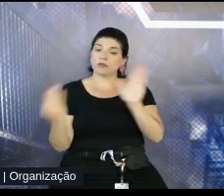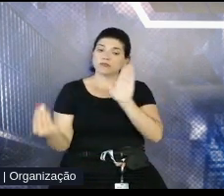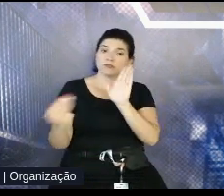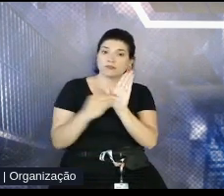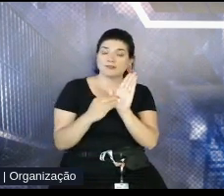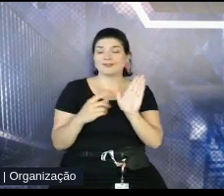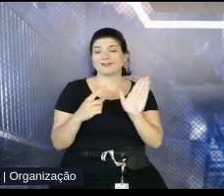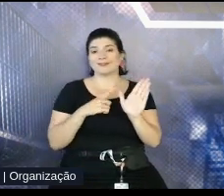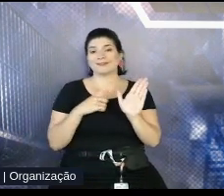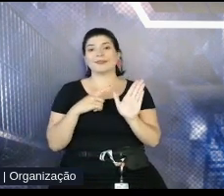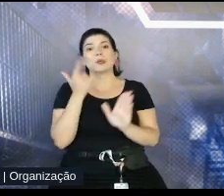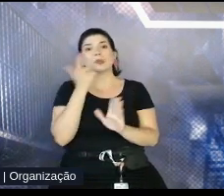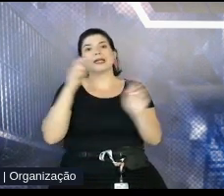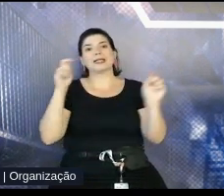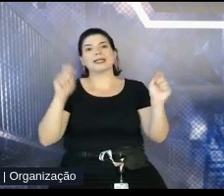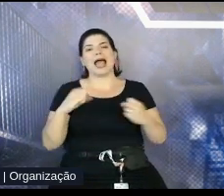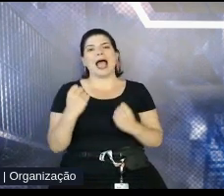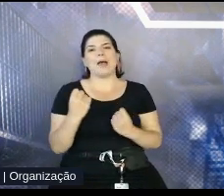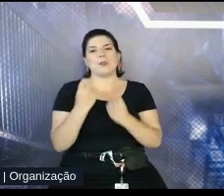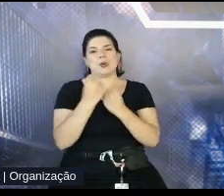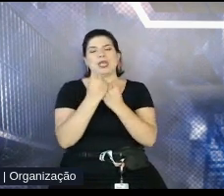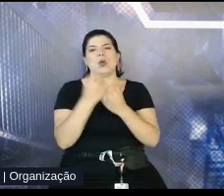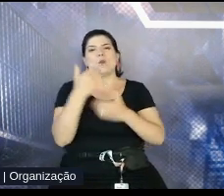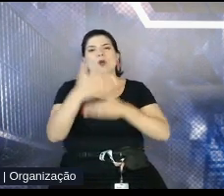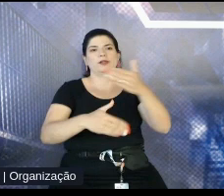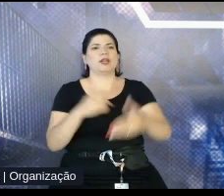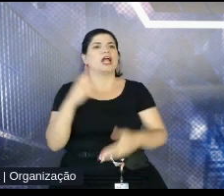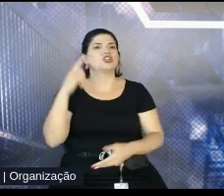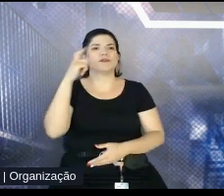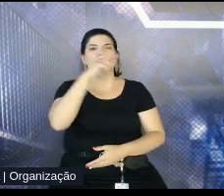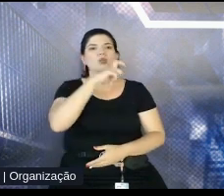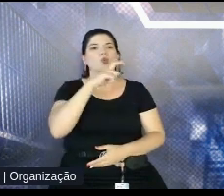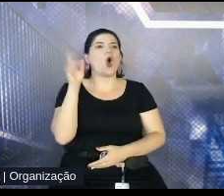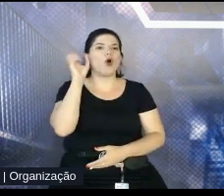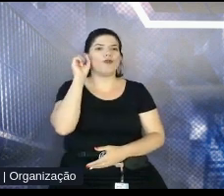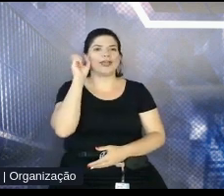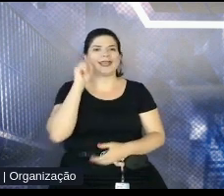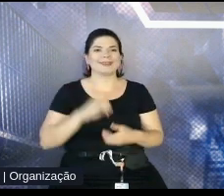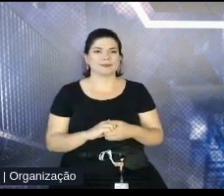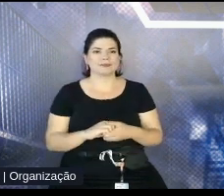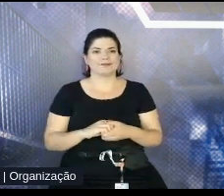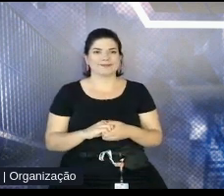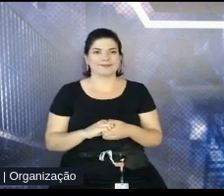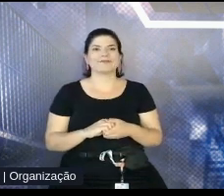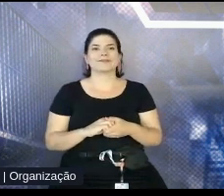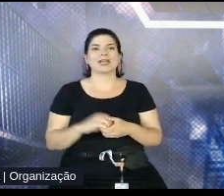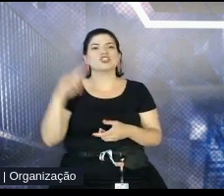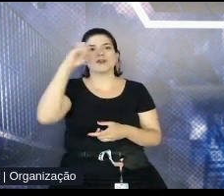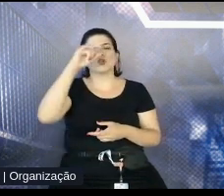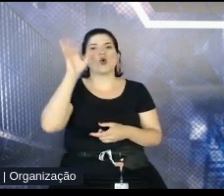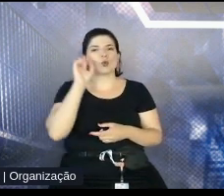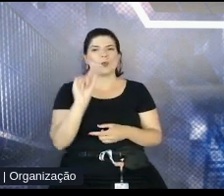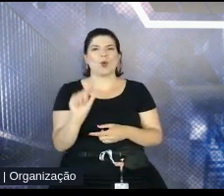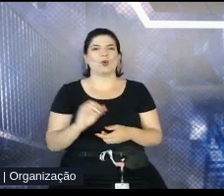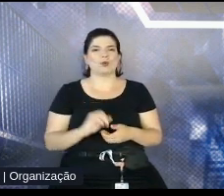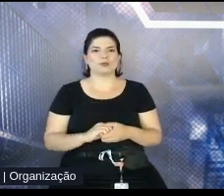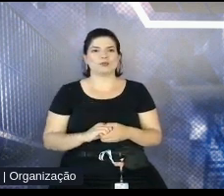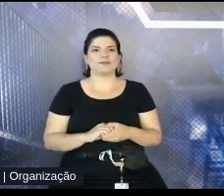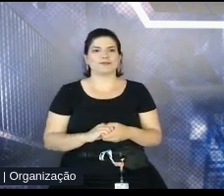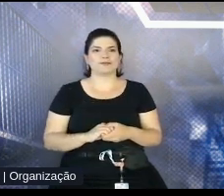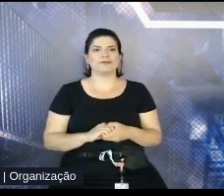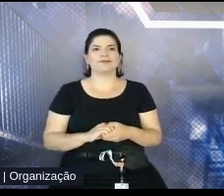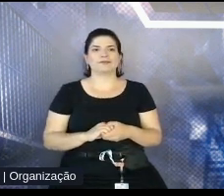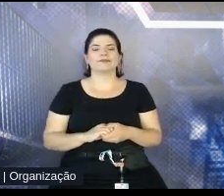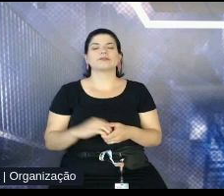IA pode apoiar um pouco nesse processo, beleza? Então, se vocês tiverem dúvida, quiserem interromper, podem interromper, quiser deixar para o